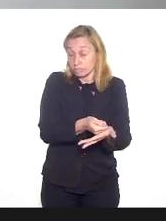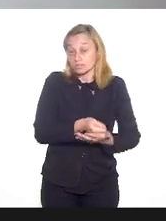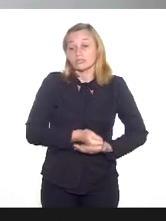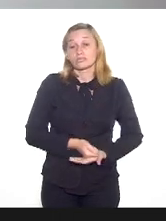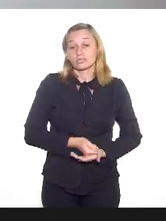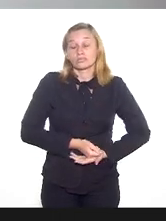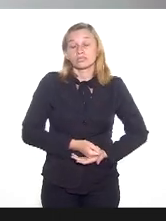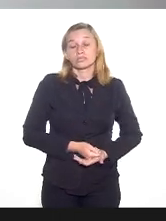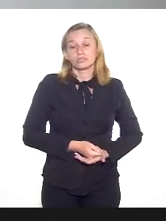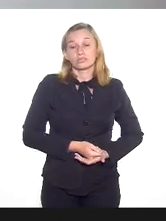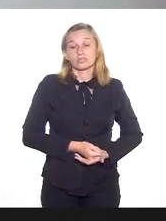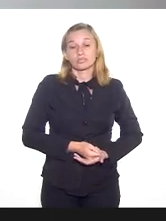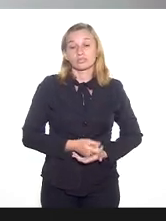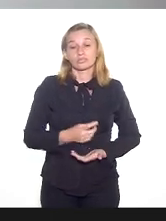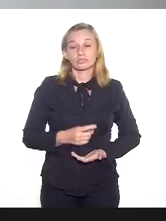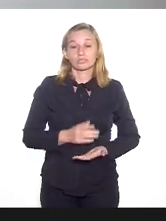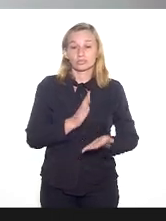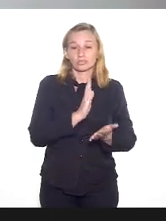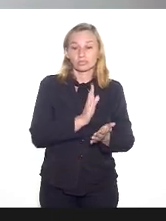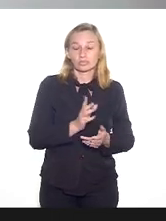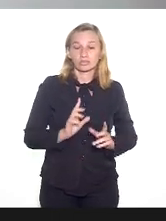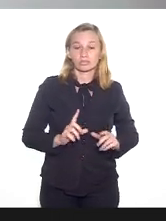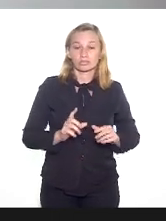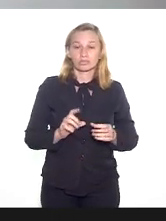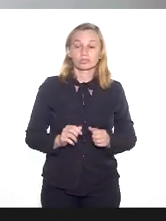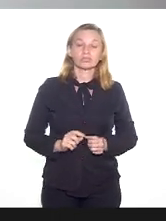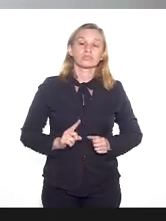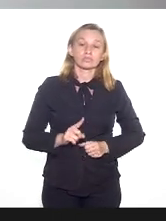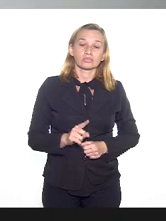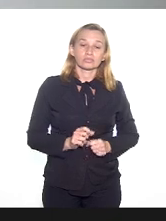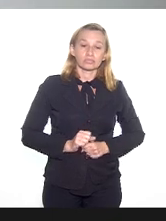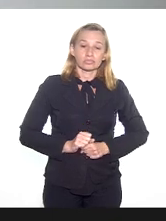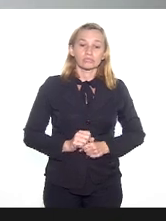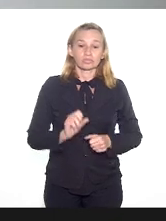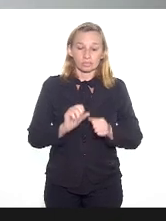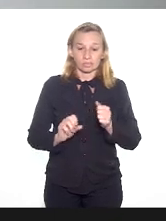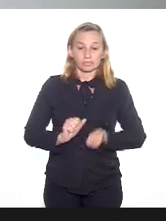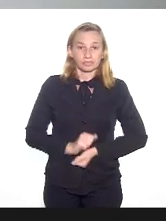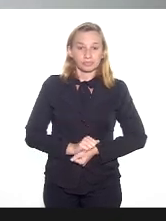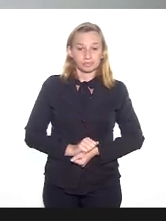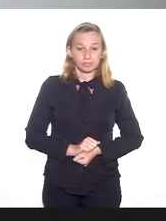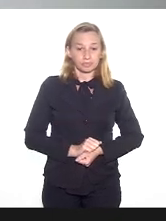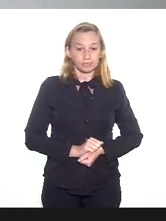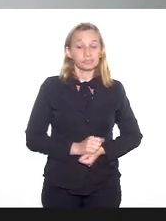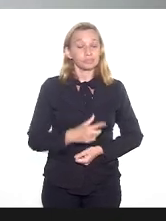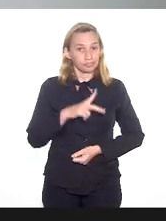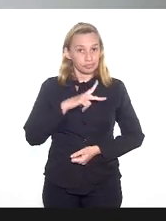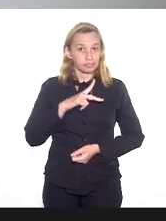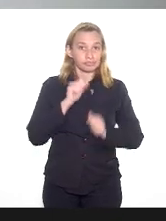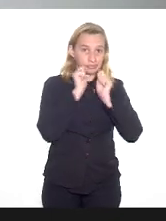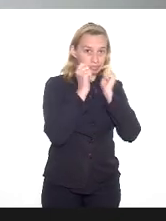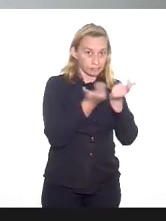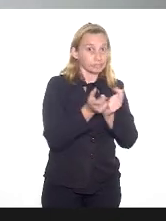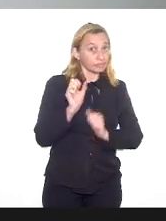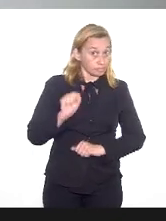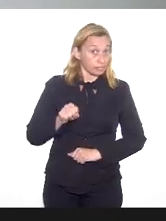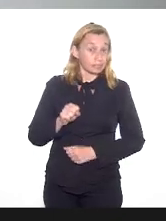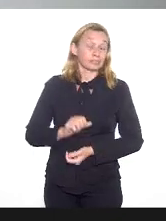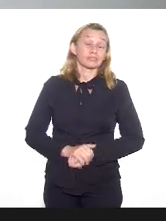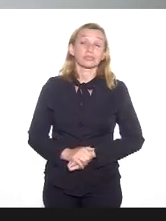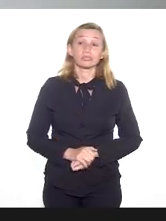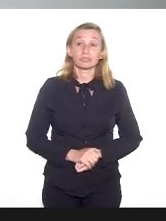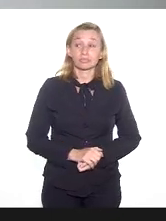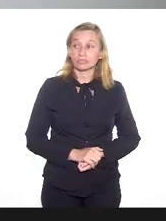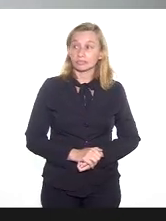que medidas sejam tomadas com base nas contribuições que ele possa fazer, inclusive da própria LERJ, né? Eu acho que